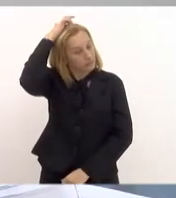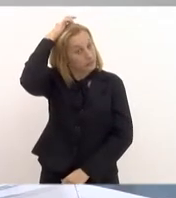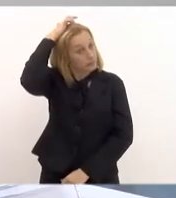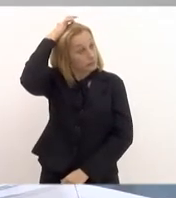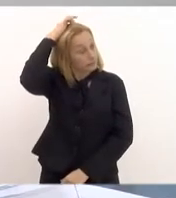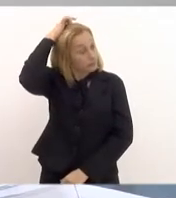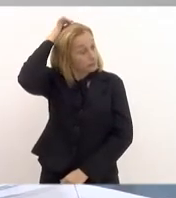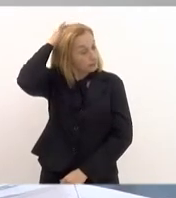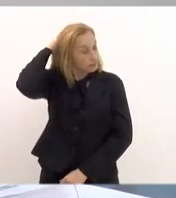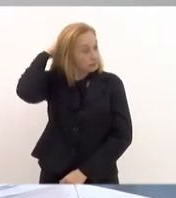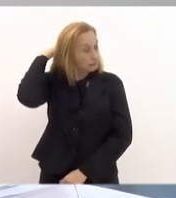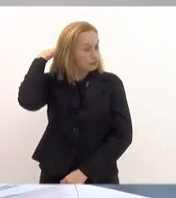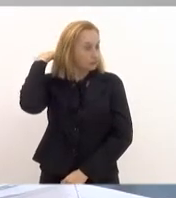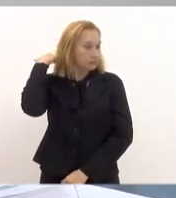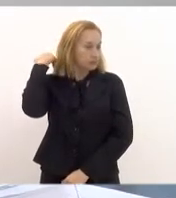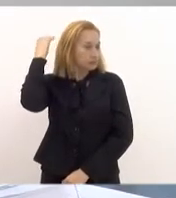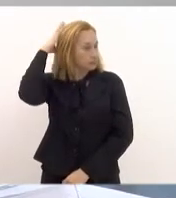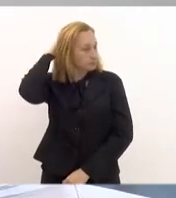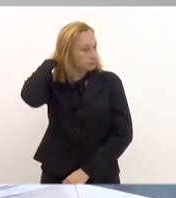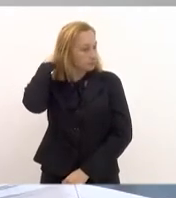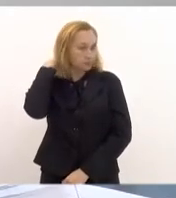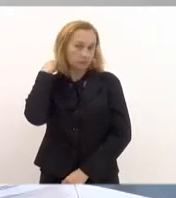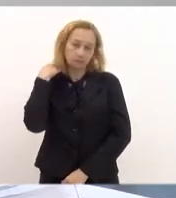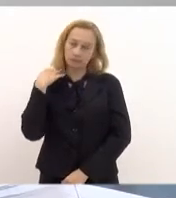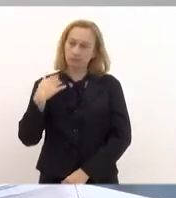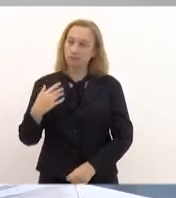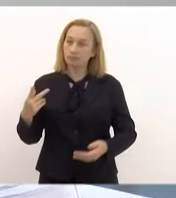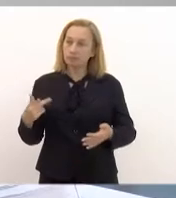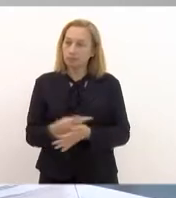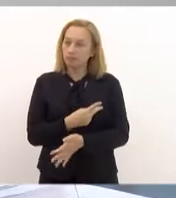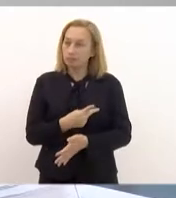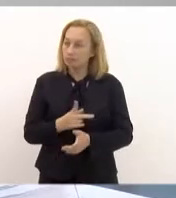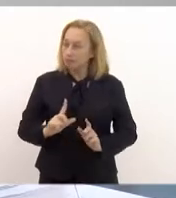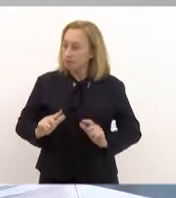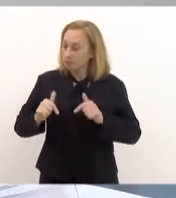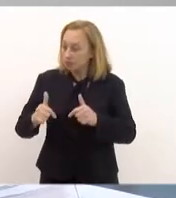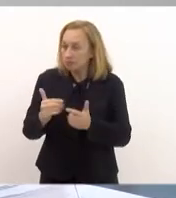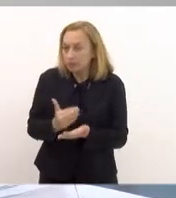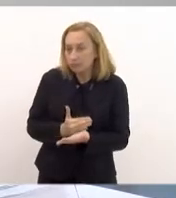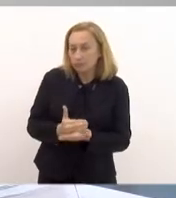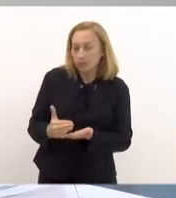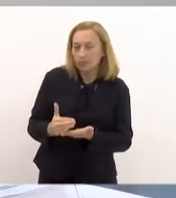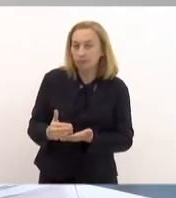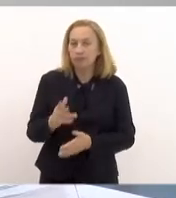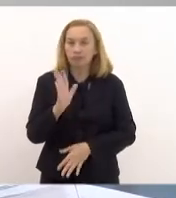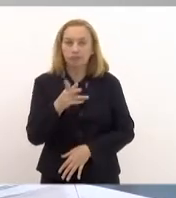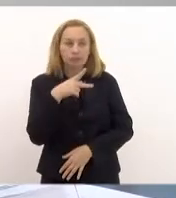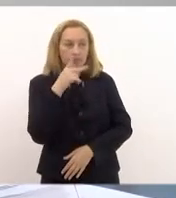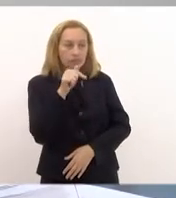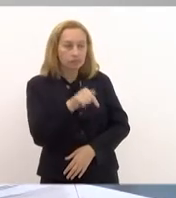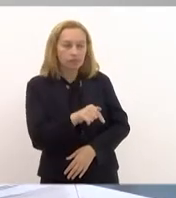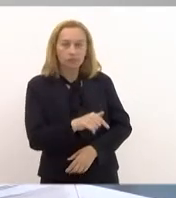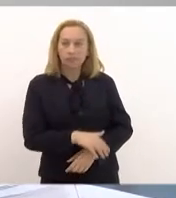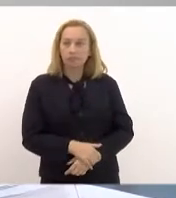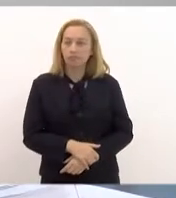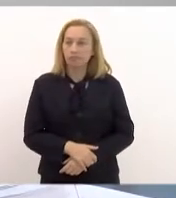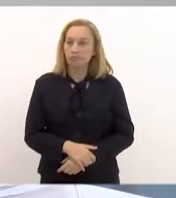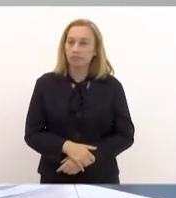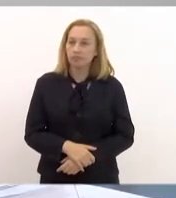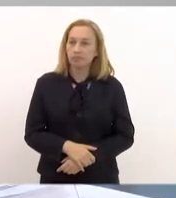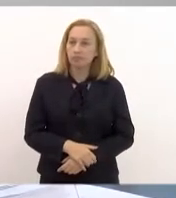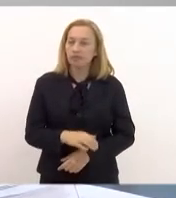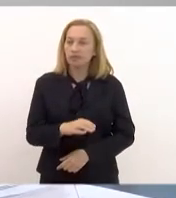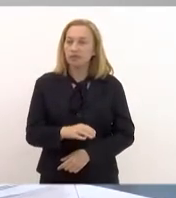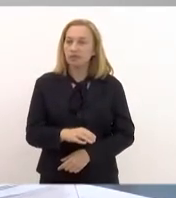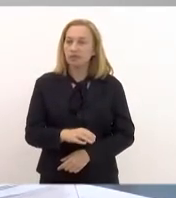aconteceu e começou a funcionar, eu fiz a ressalva aqui, por causa da concessão da SEDA